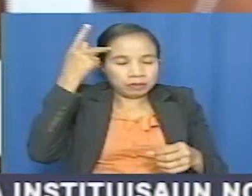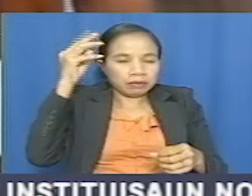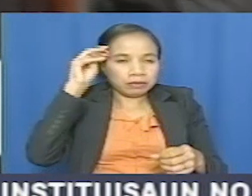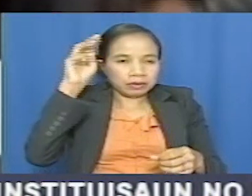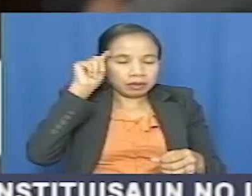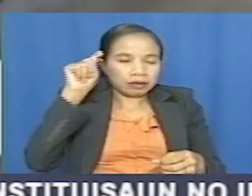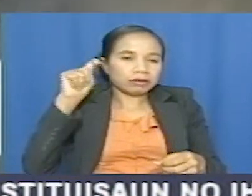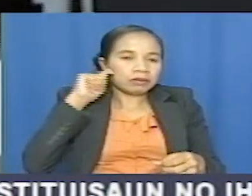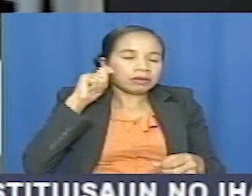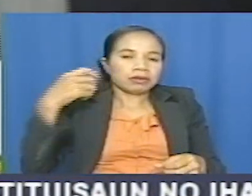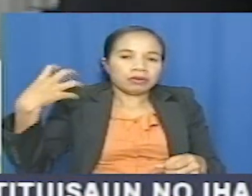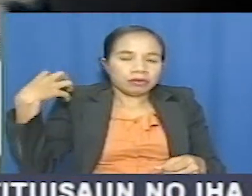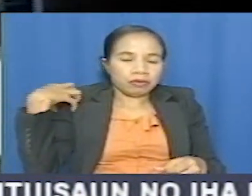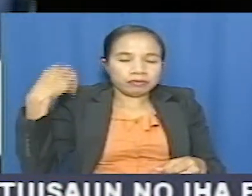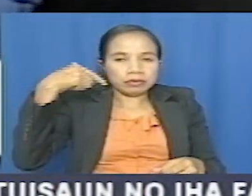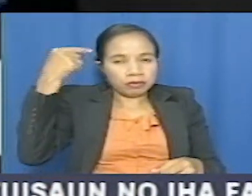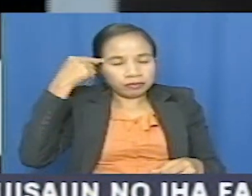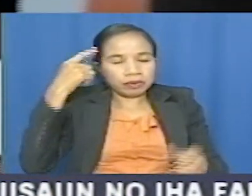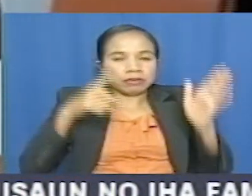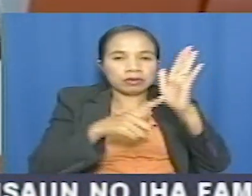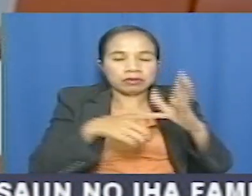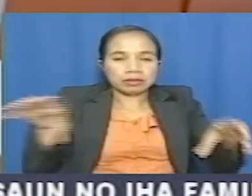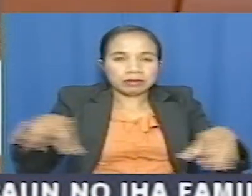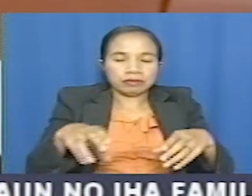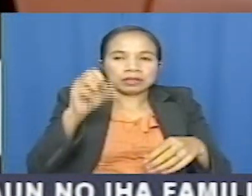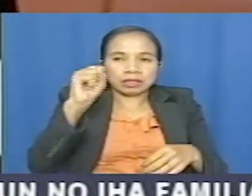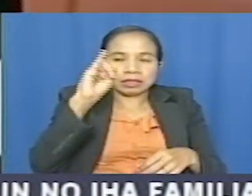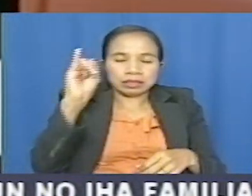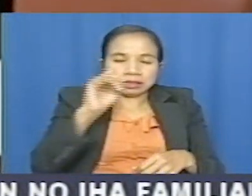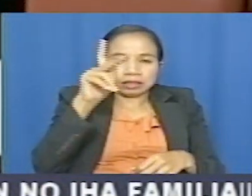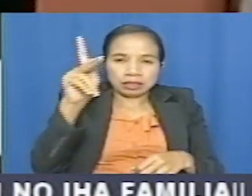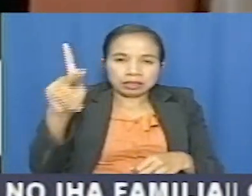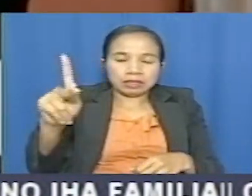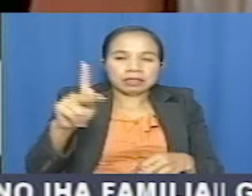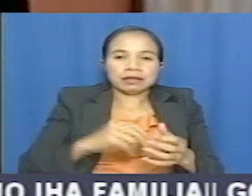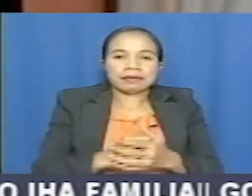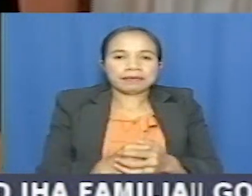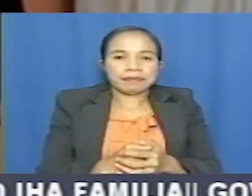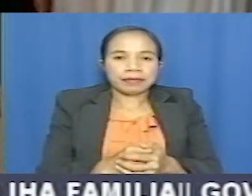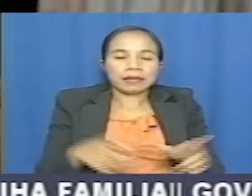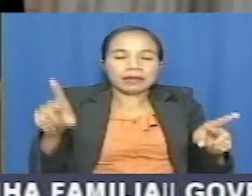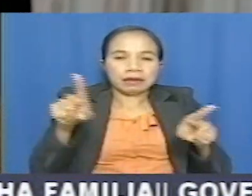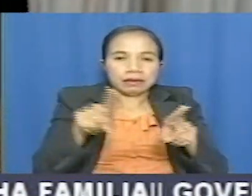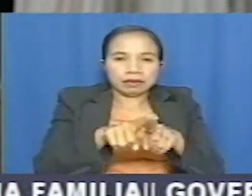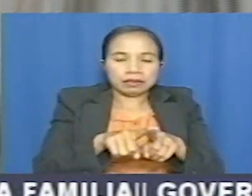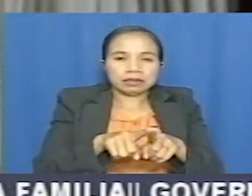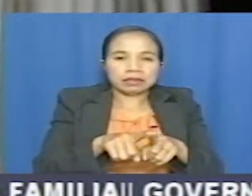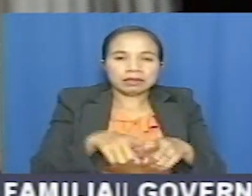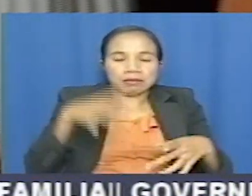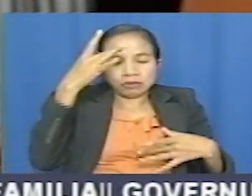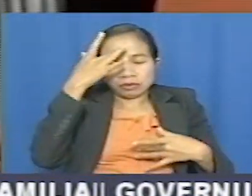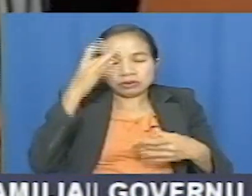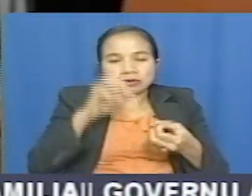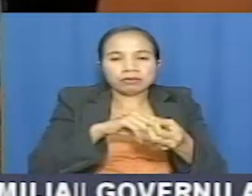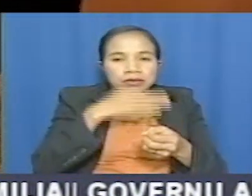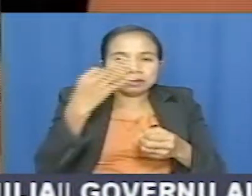a Palácio do Governo, ora informa serviço, sala situação Centro Integrado de Gestão Crise, relacionou à evolução